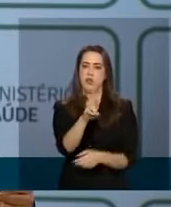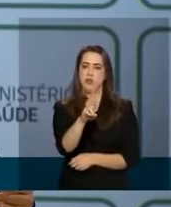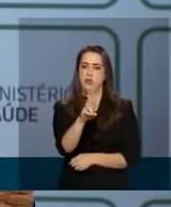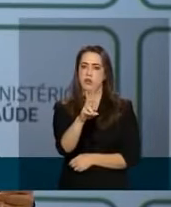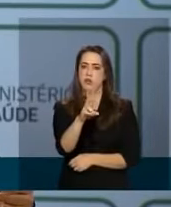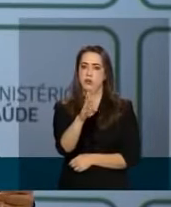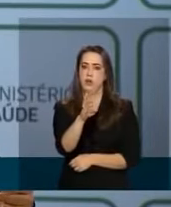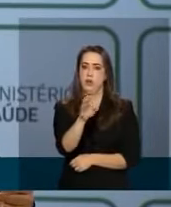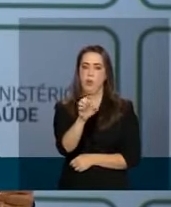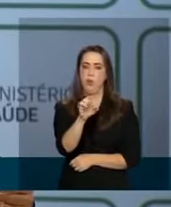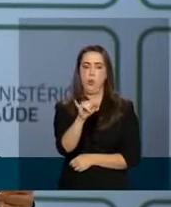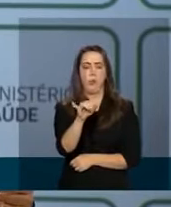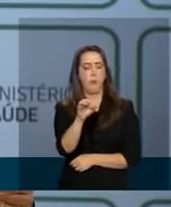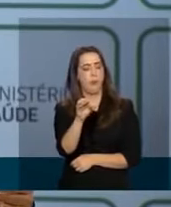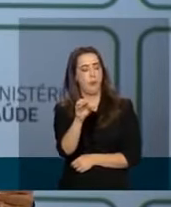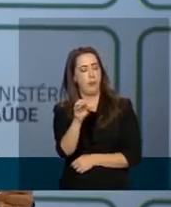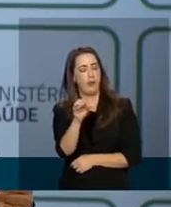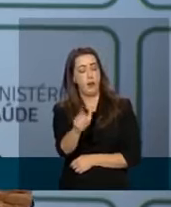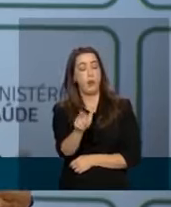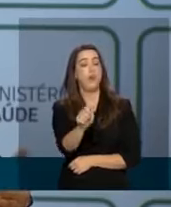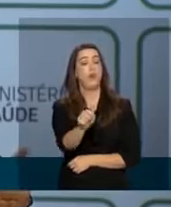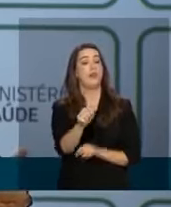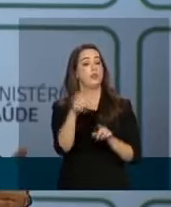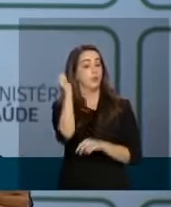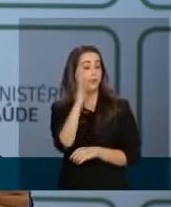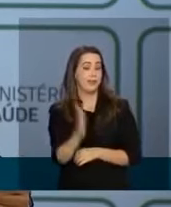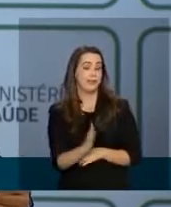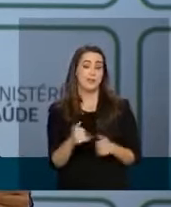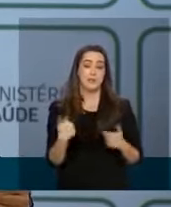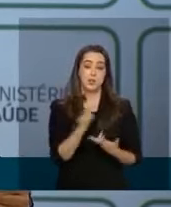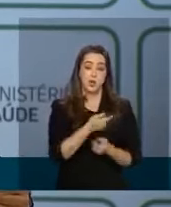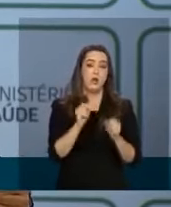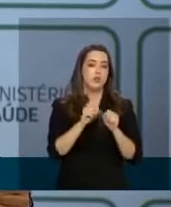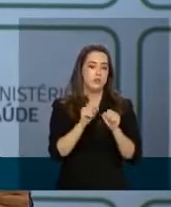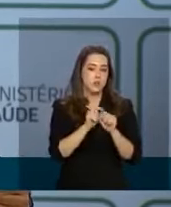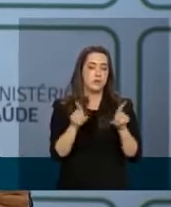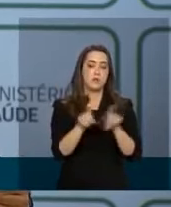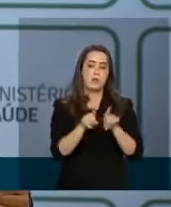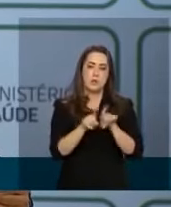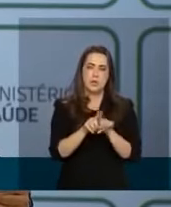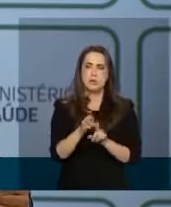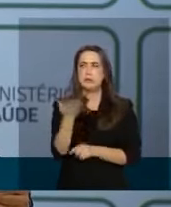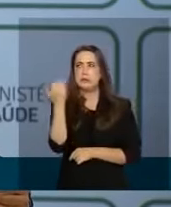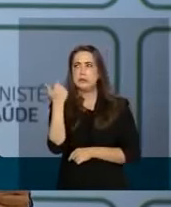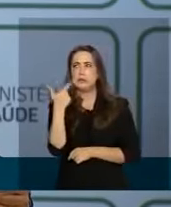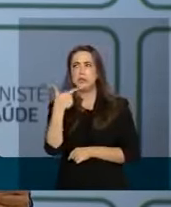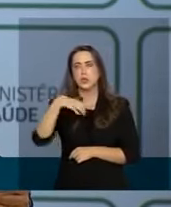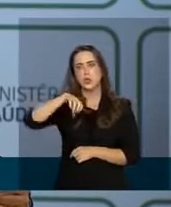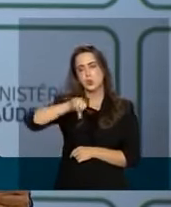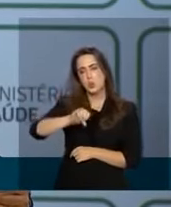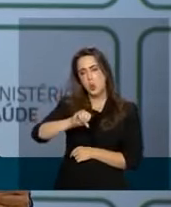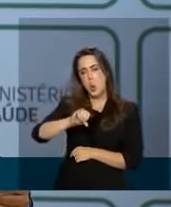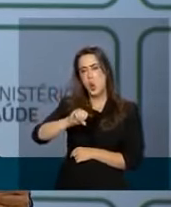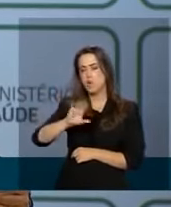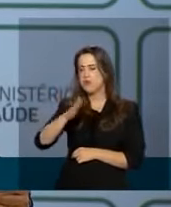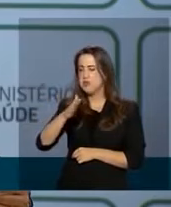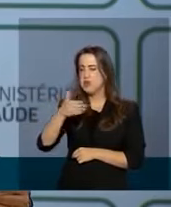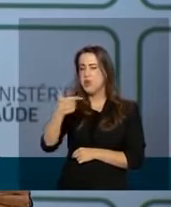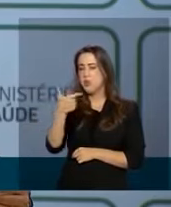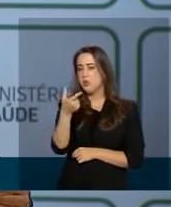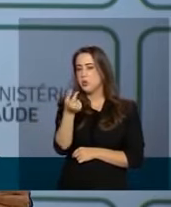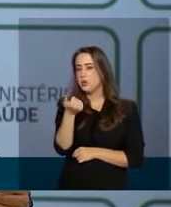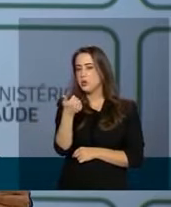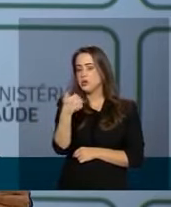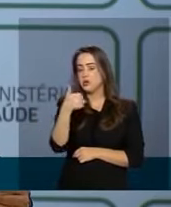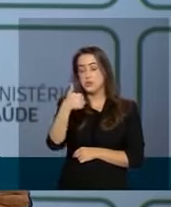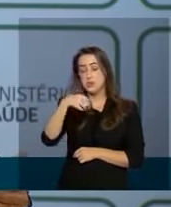congênita no Brasil, que era um agravo muito grave. Nós fizemos em 2009, 2010, uma ação muito forte em relação à vacina